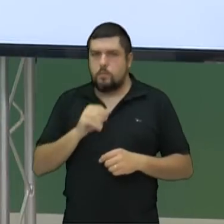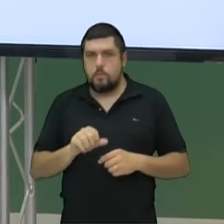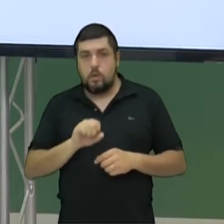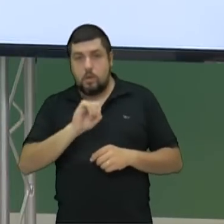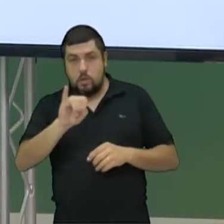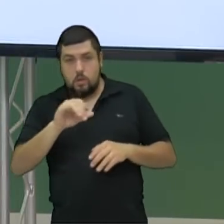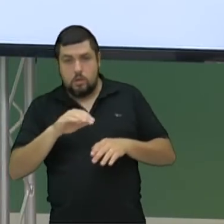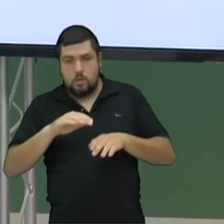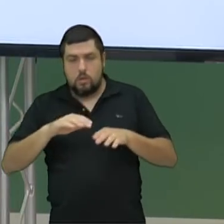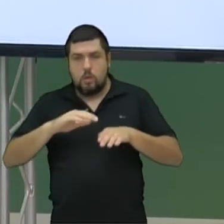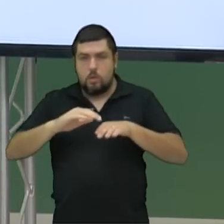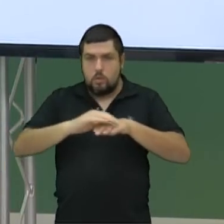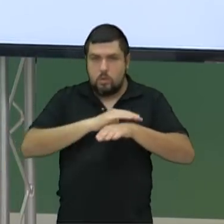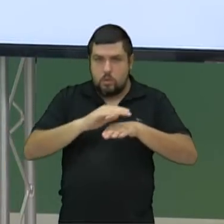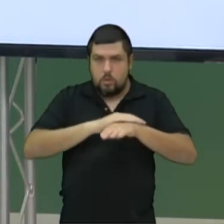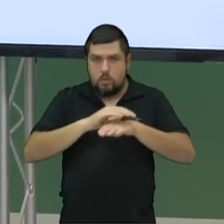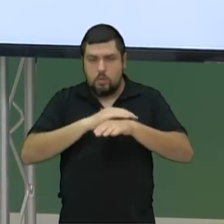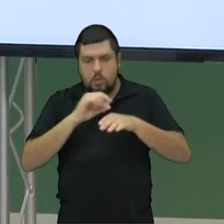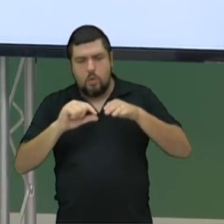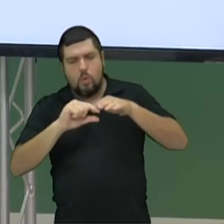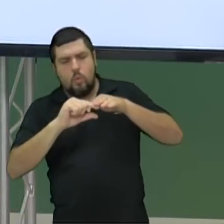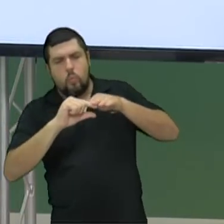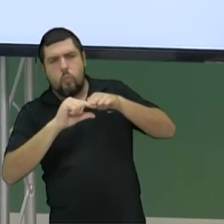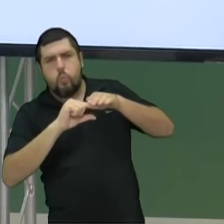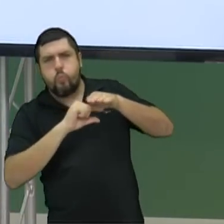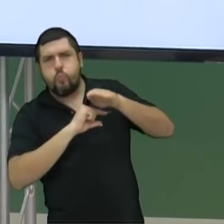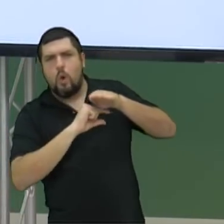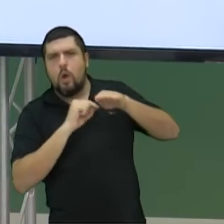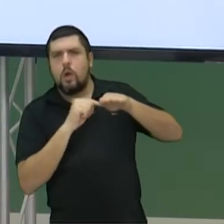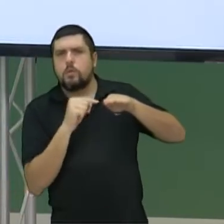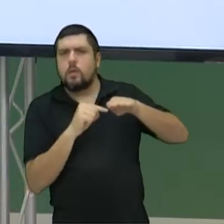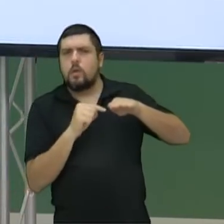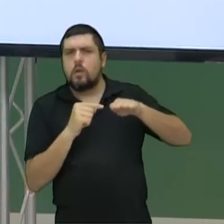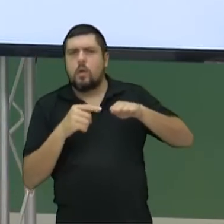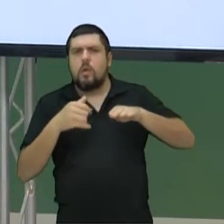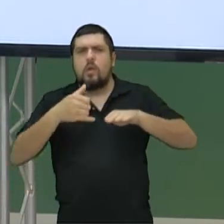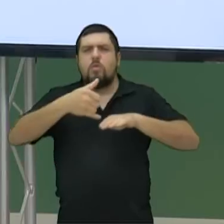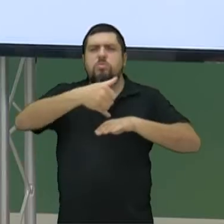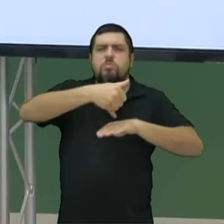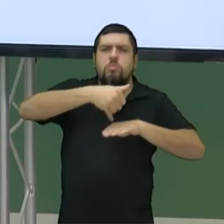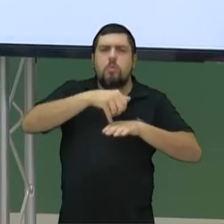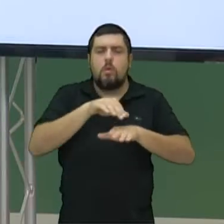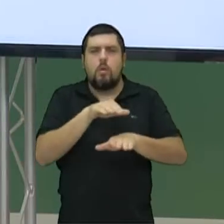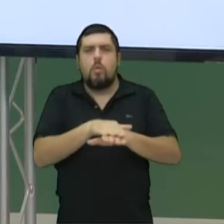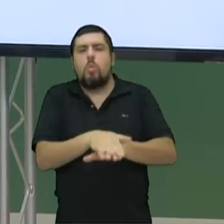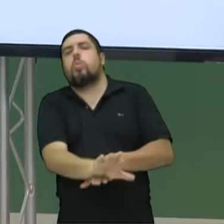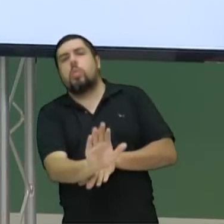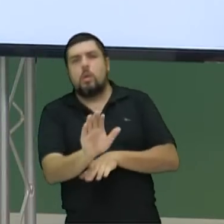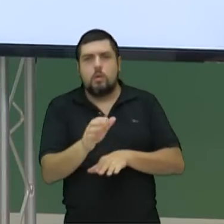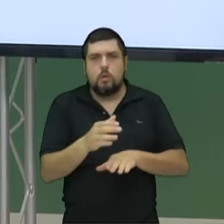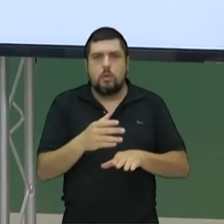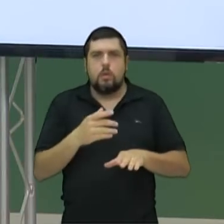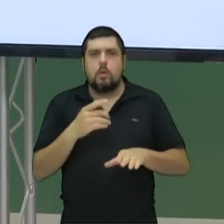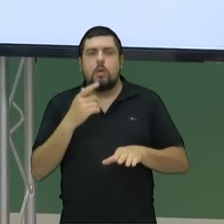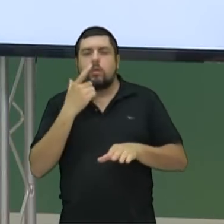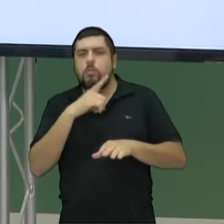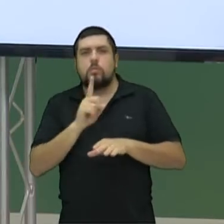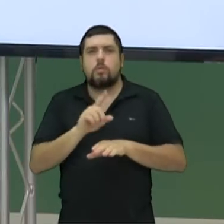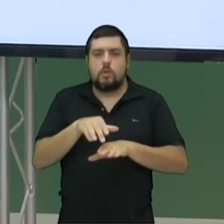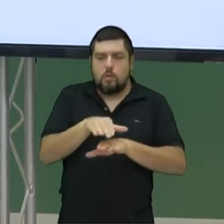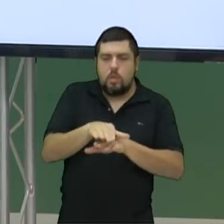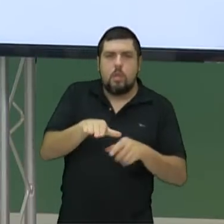com graxa, né, ou, por exemplo, se tiver um piso escorregadio, eu não vou conseguir fazer isso. Certo? É tão verdade